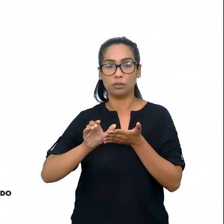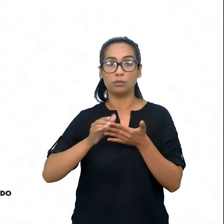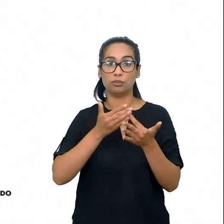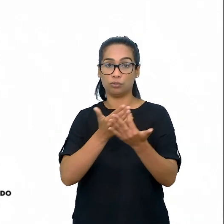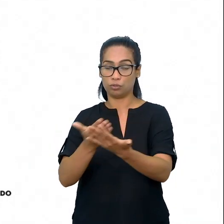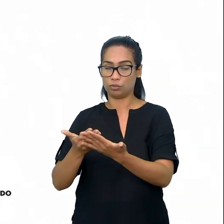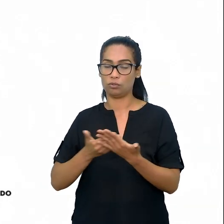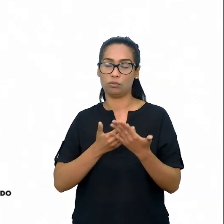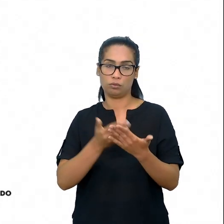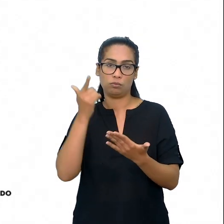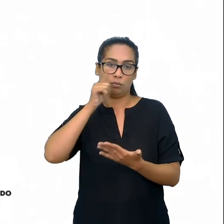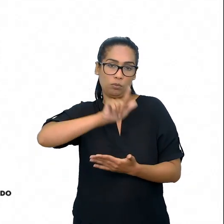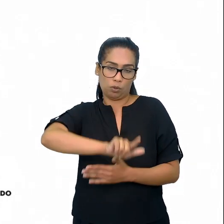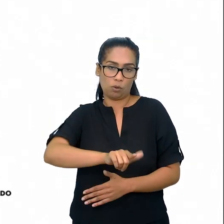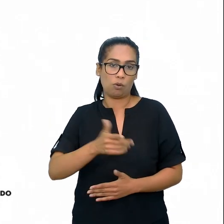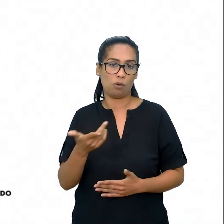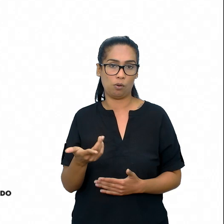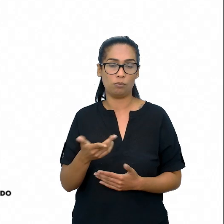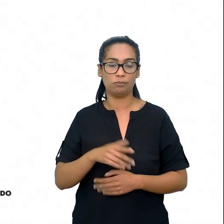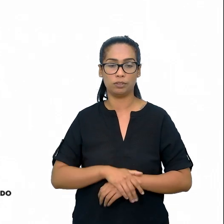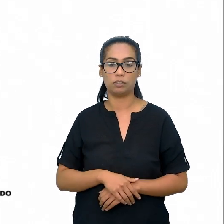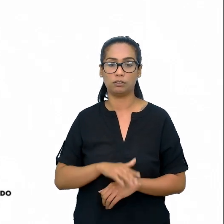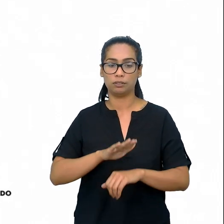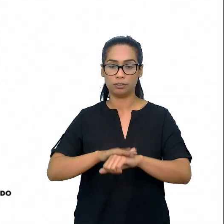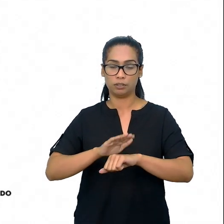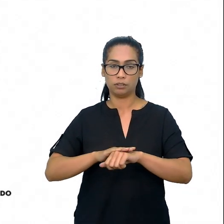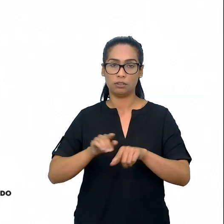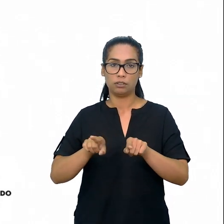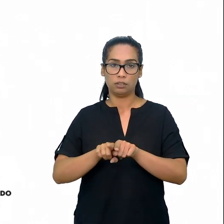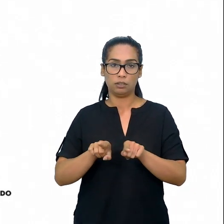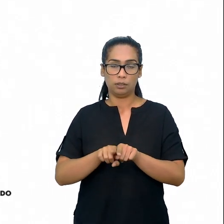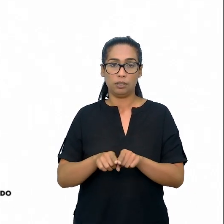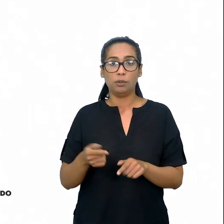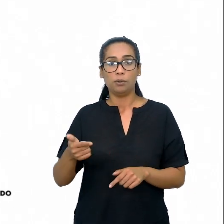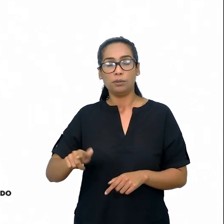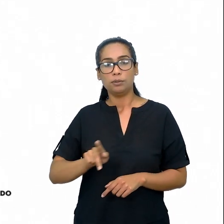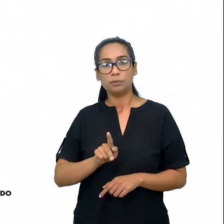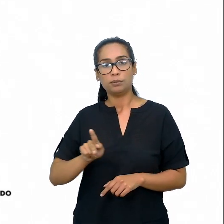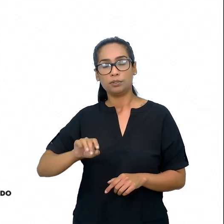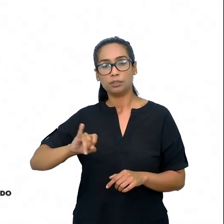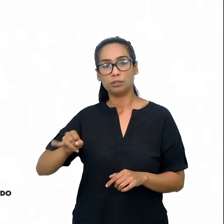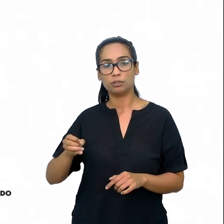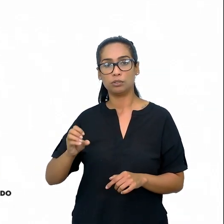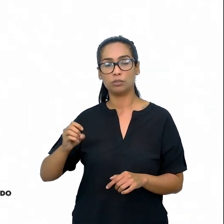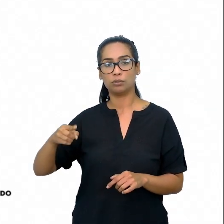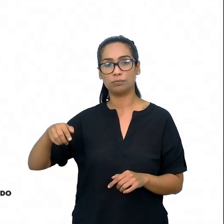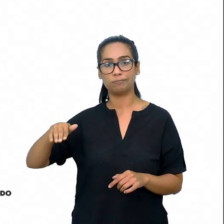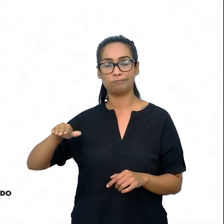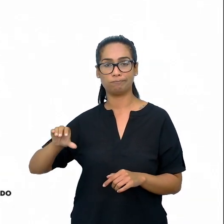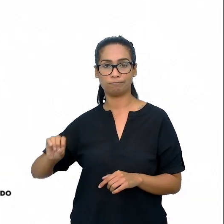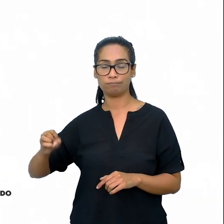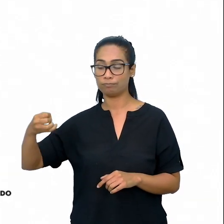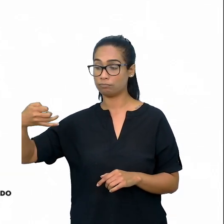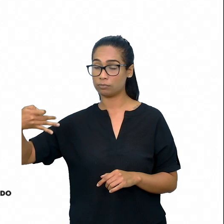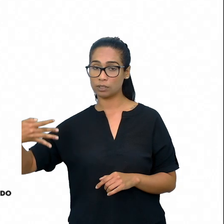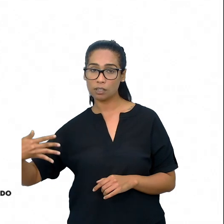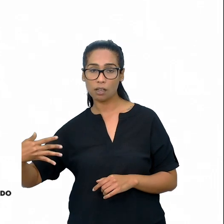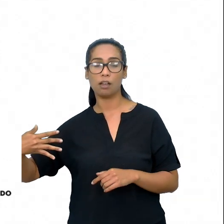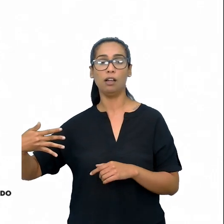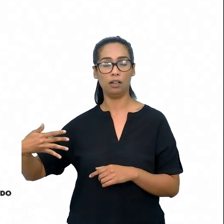vinda do documento. Agora, eu vou passar para o João, que ele vai falar um pouquinho mais para vocês